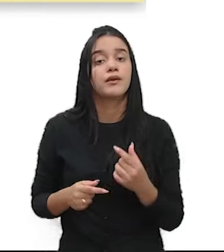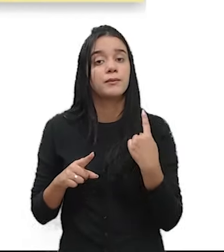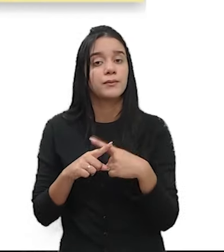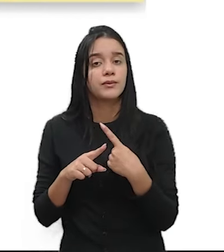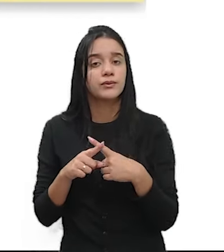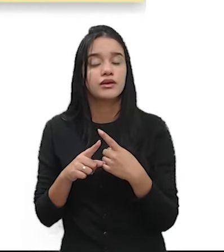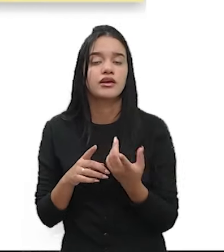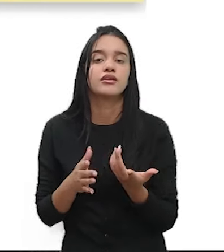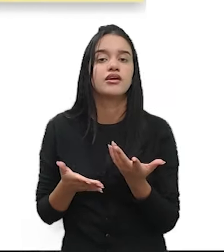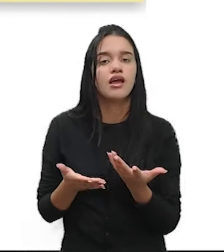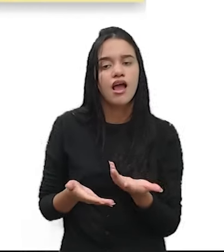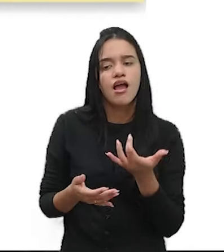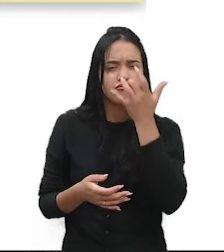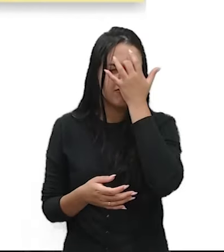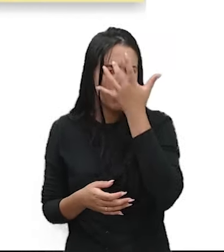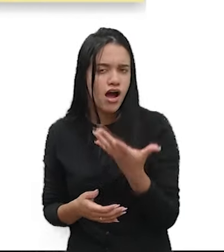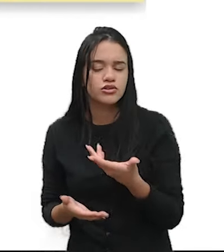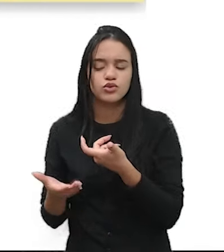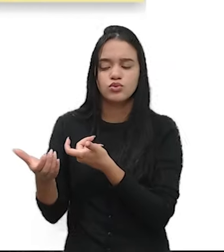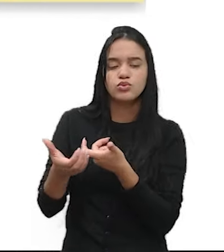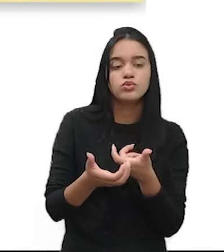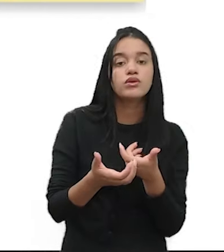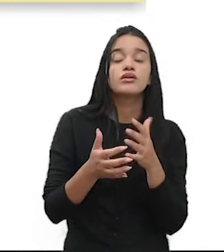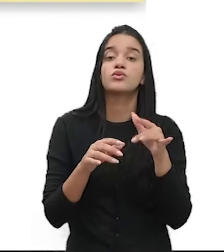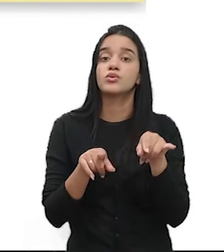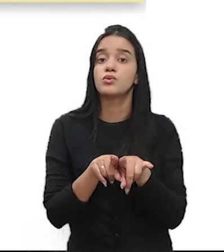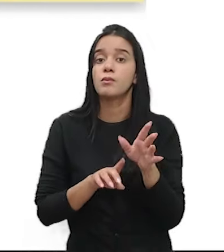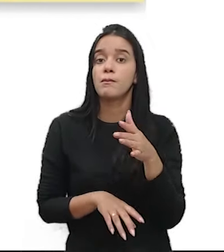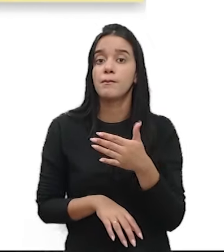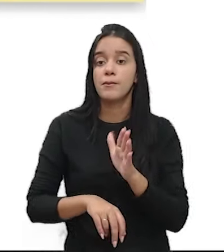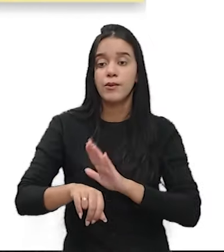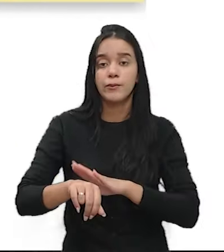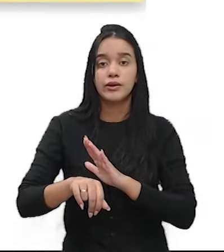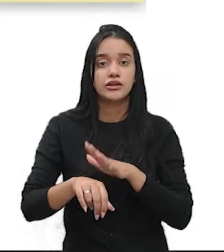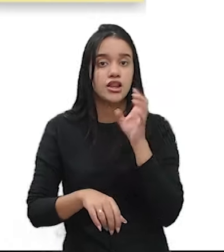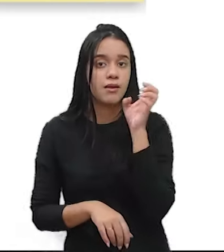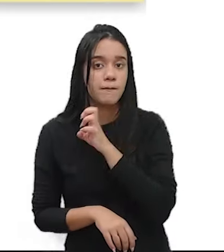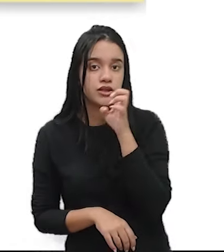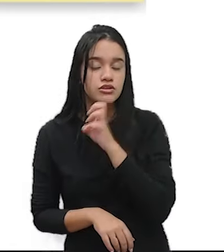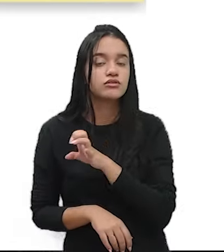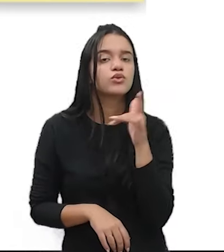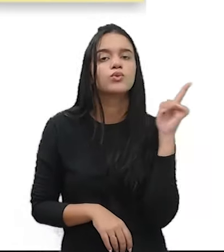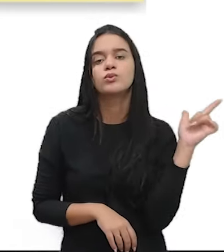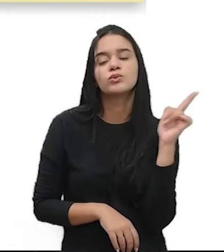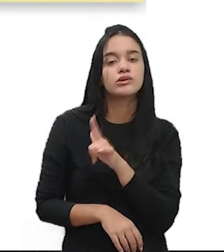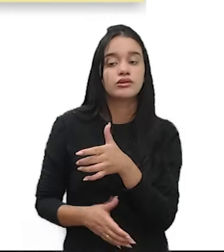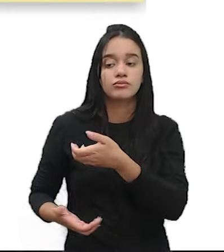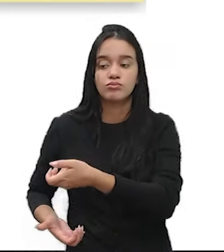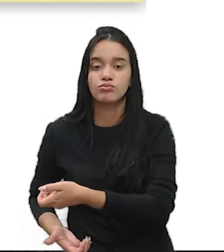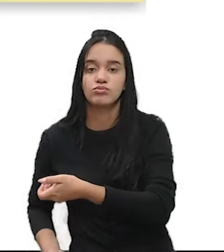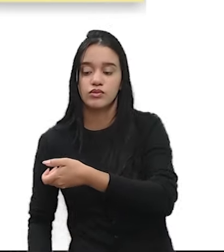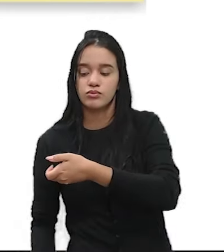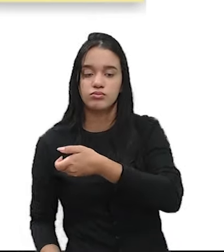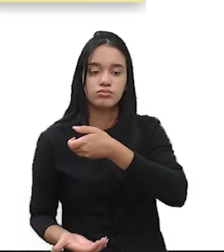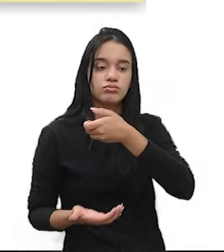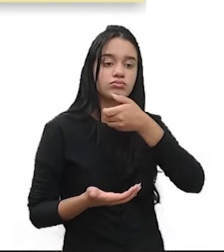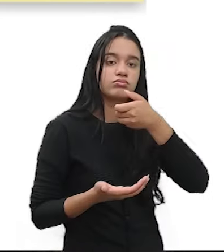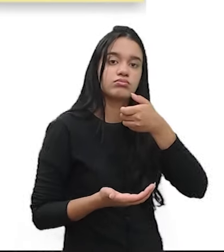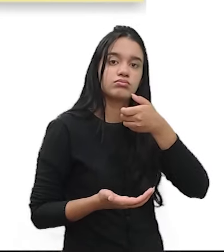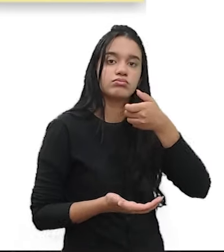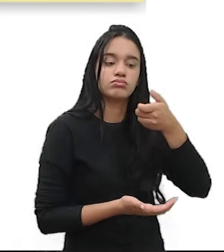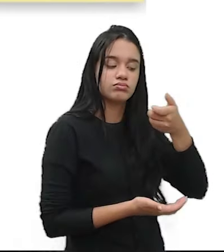Porque é de fácil manuseio tá no momento de emergência a gente consegue né transportar esse tipo de extintor e